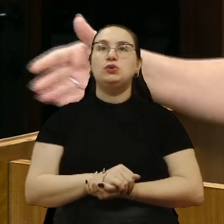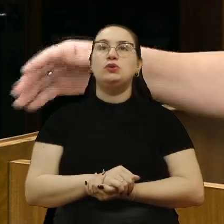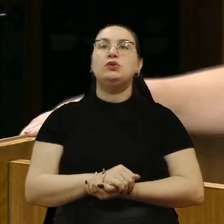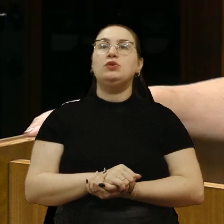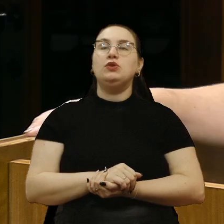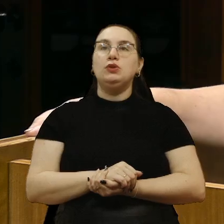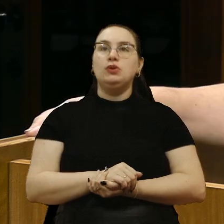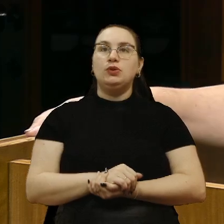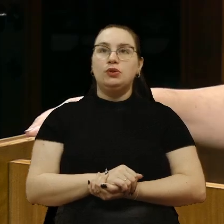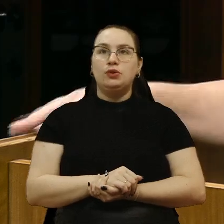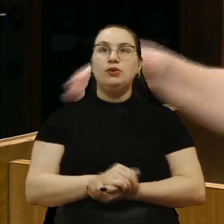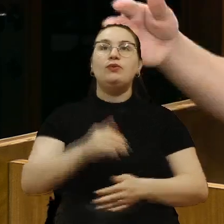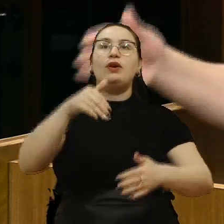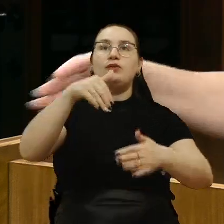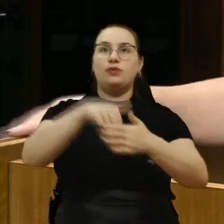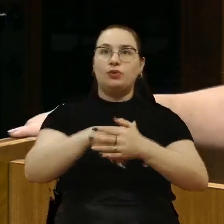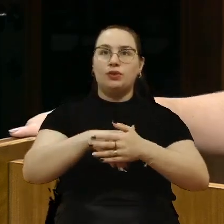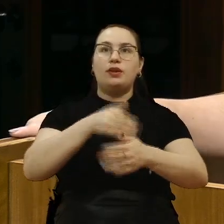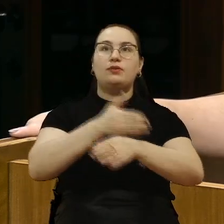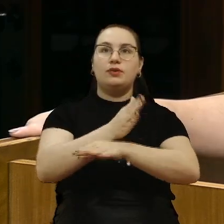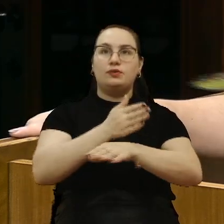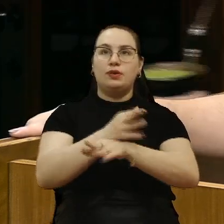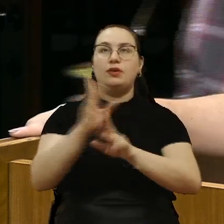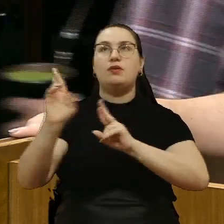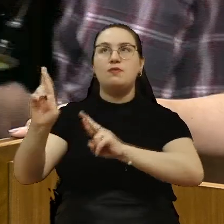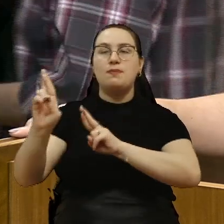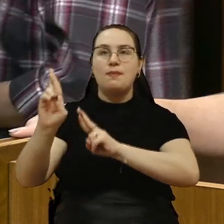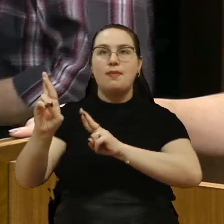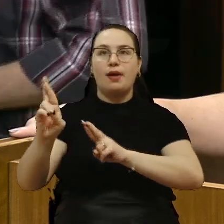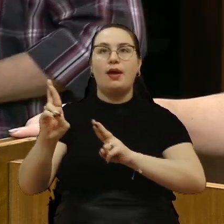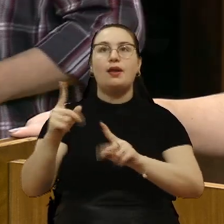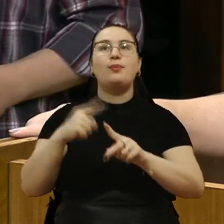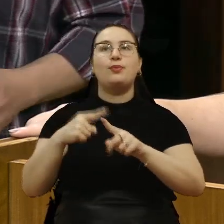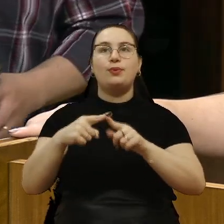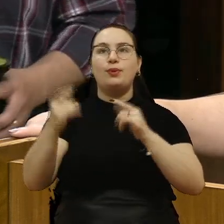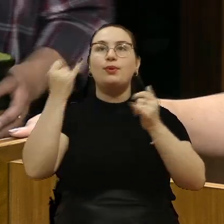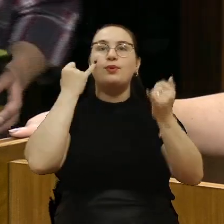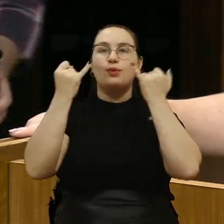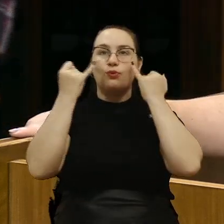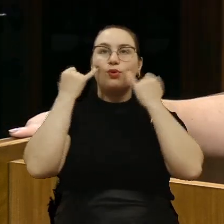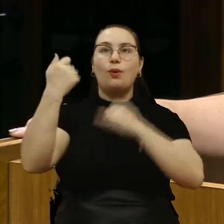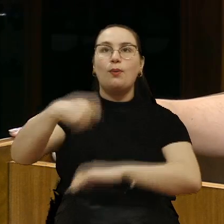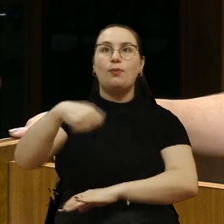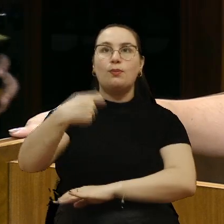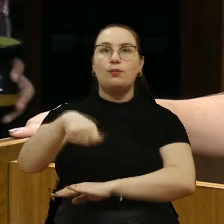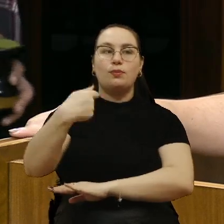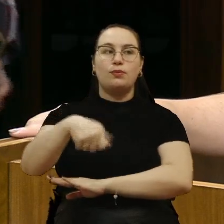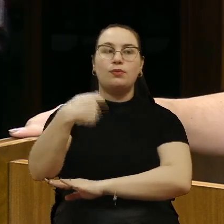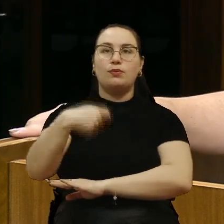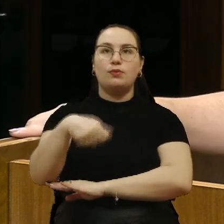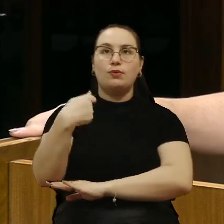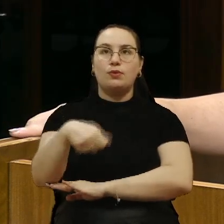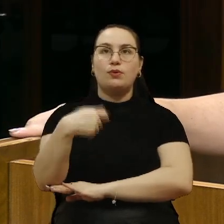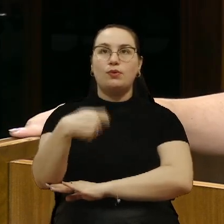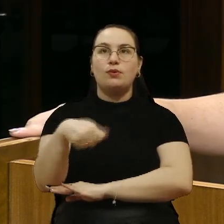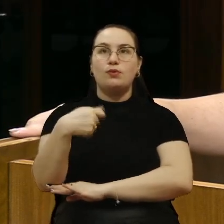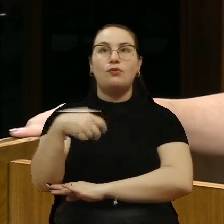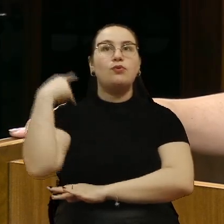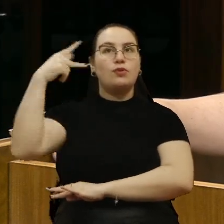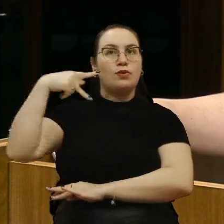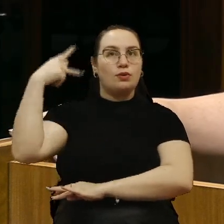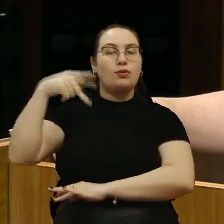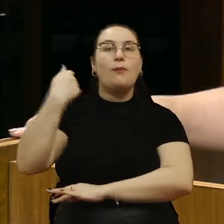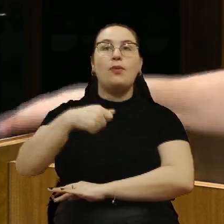base vai votar favorável, e assim a gente espera, porque as informações precisam, né, os vereadores precisam